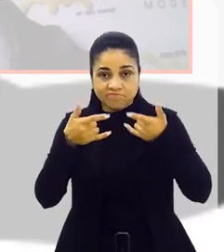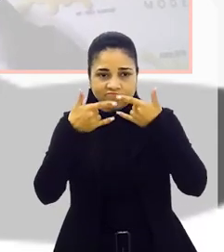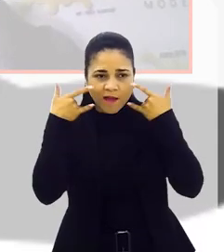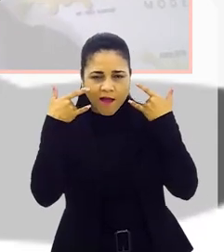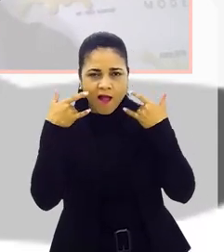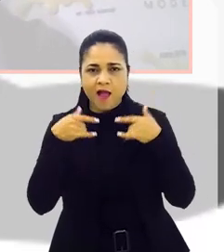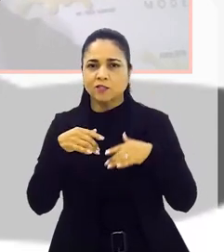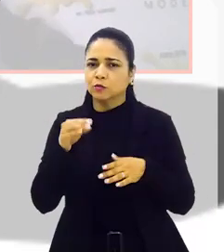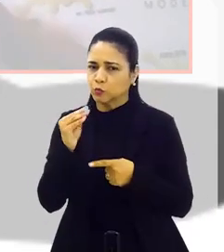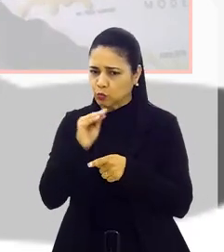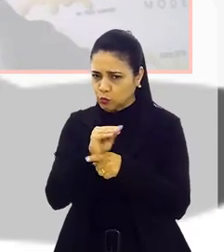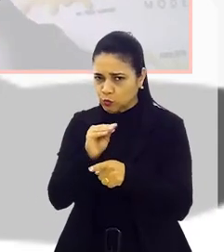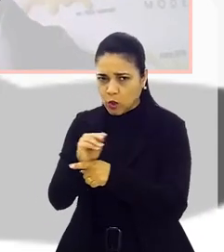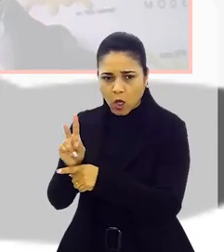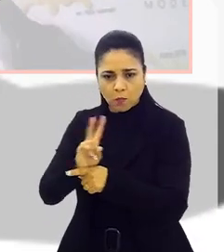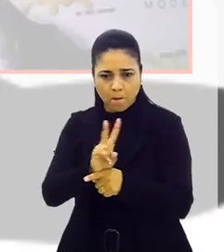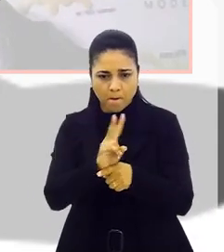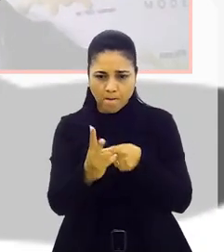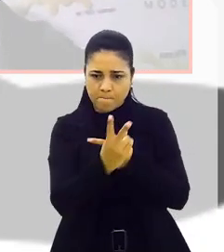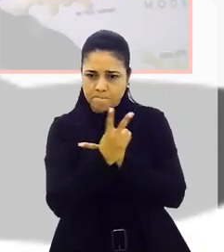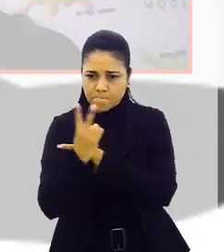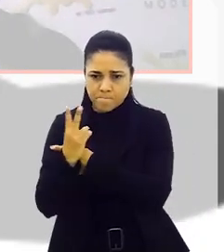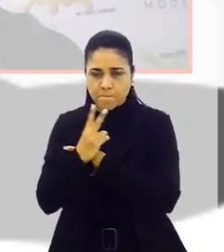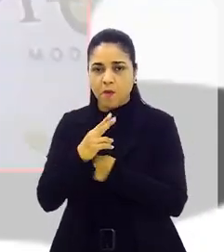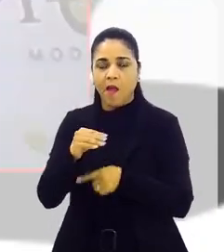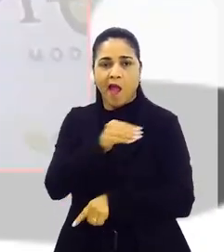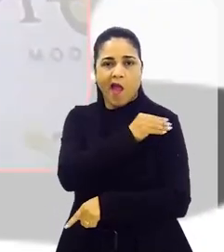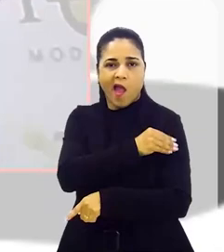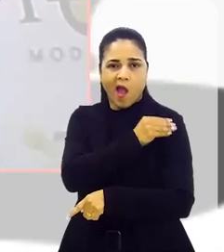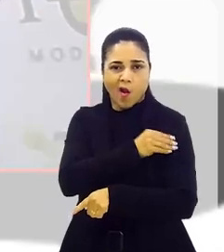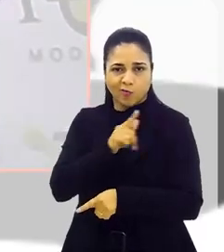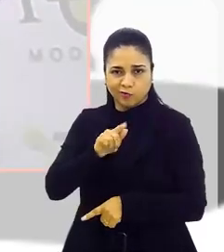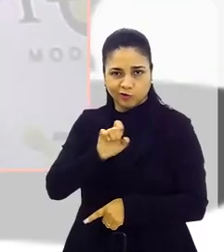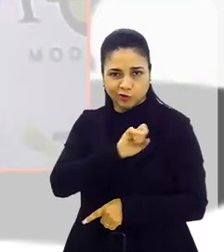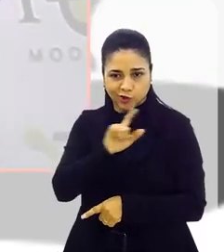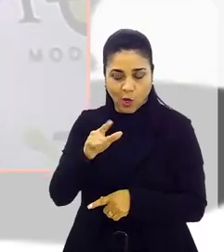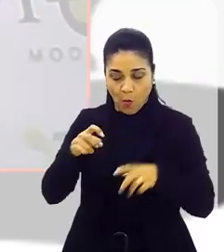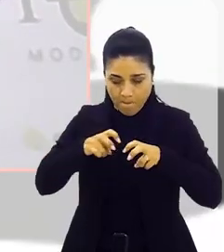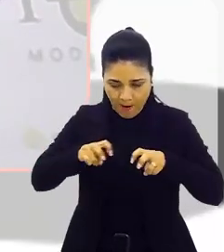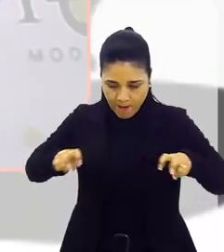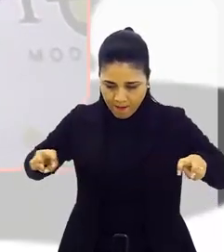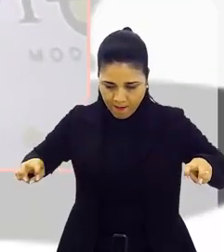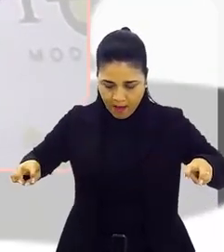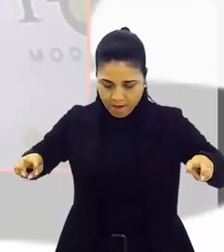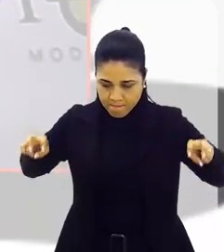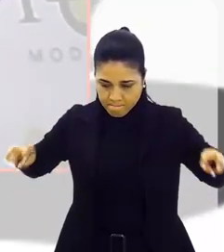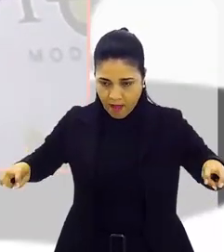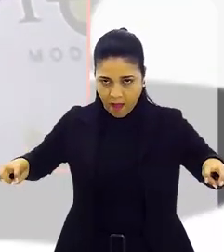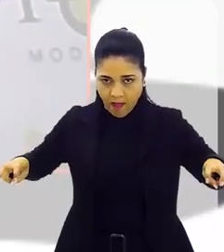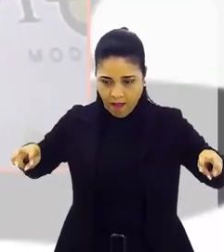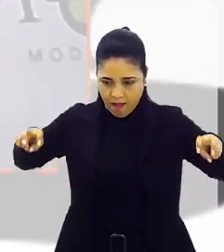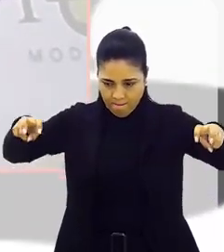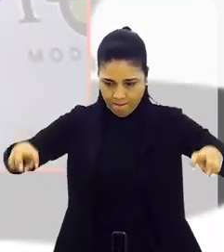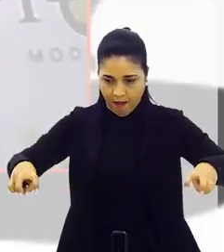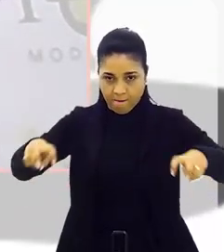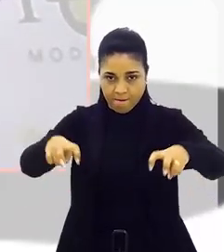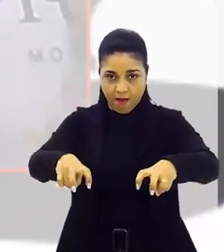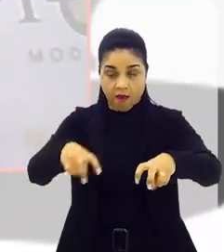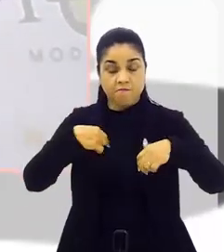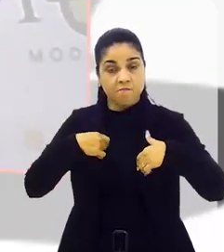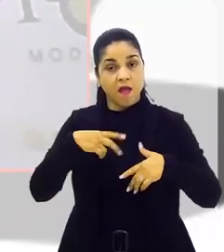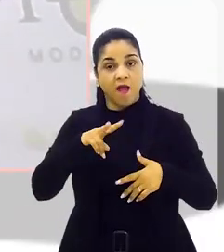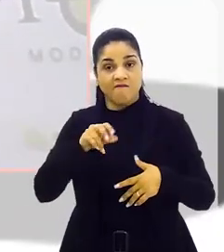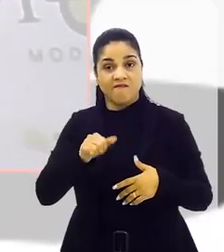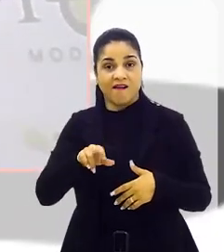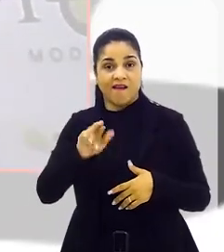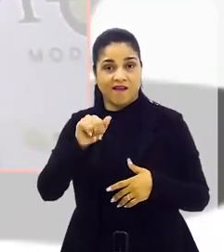máscara, todo mundo se cuidando, todo mundo com álcool em gel, enfim. Ninguém chegando próximo a ninguém, as cadeiras ficavam separadas,